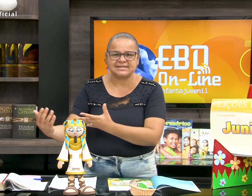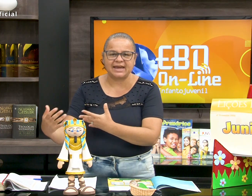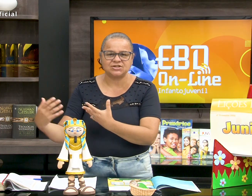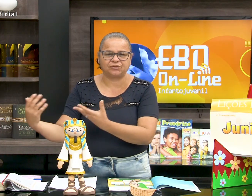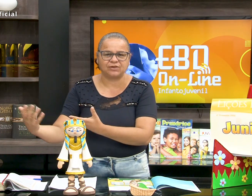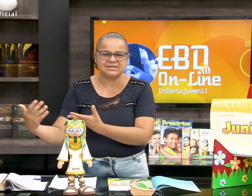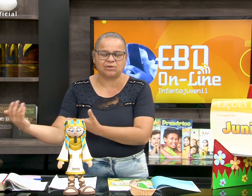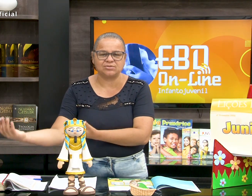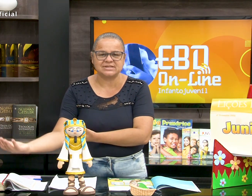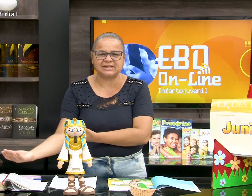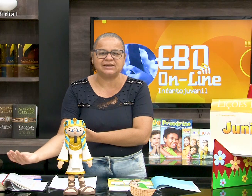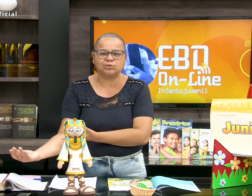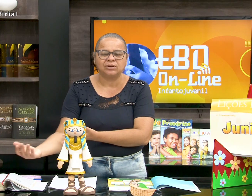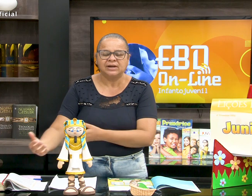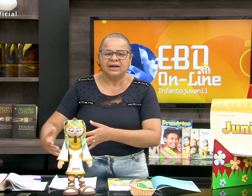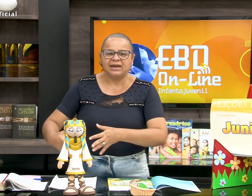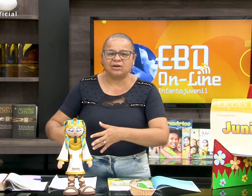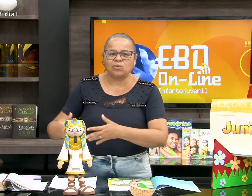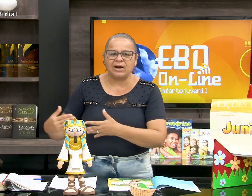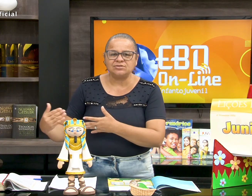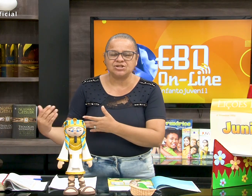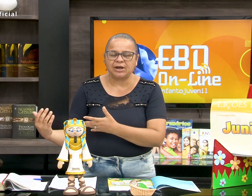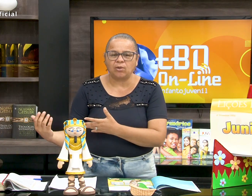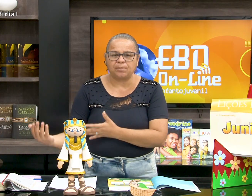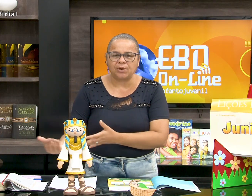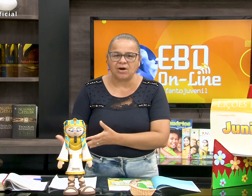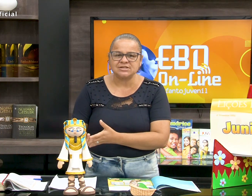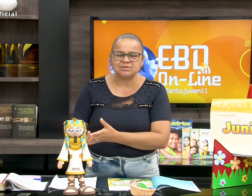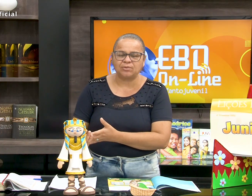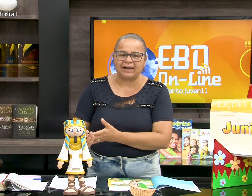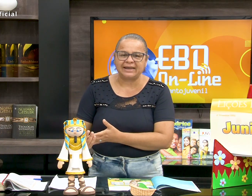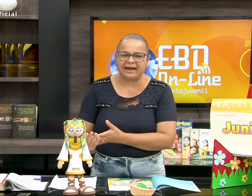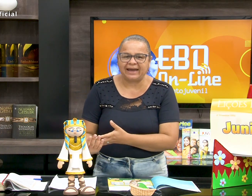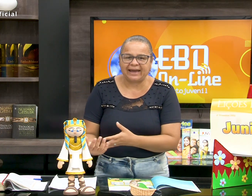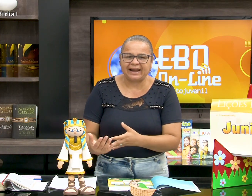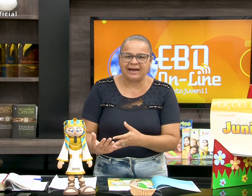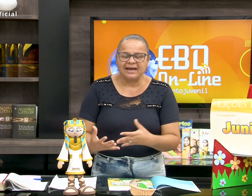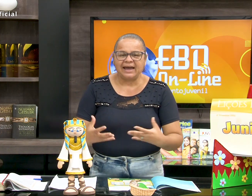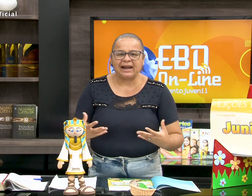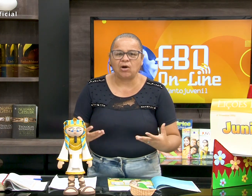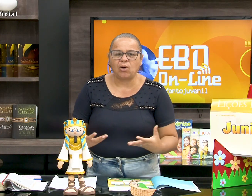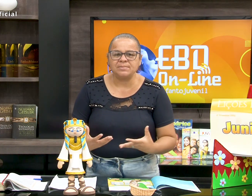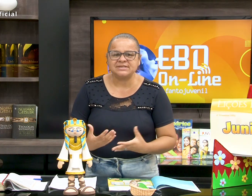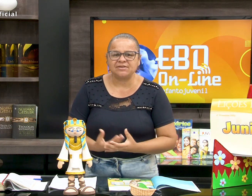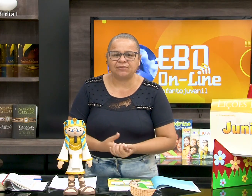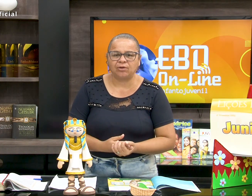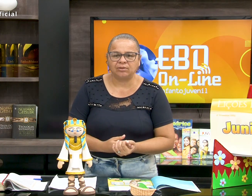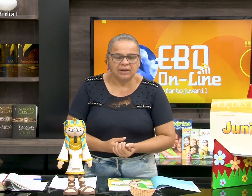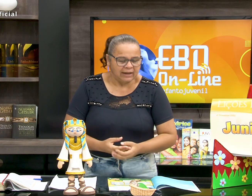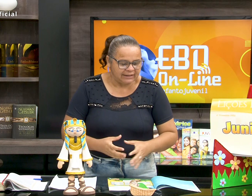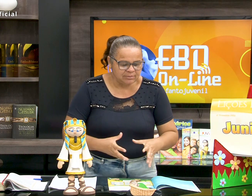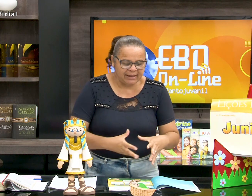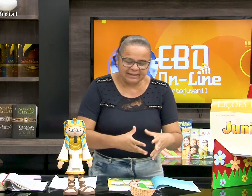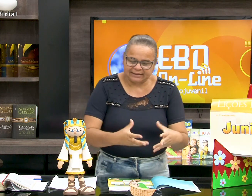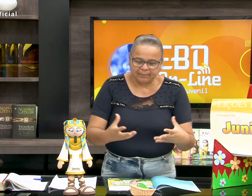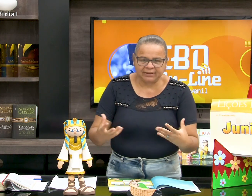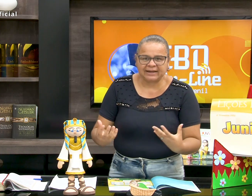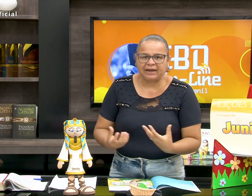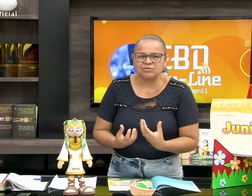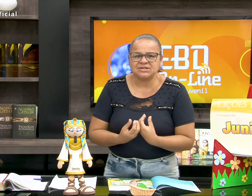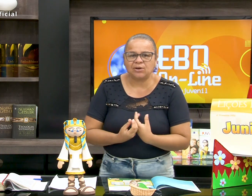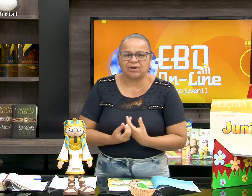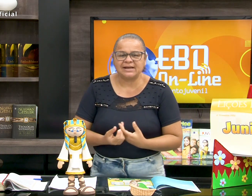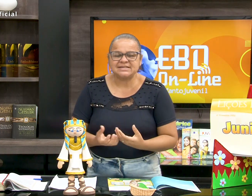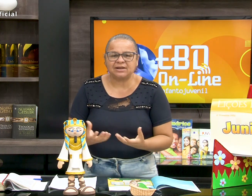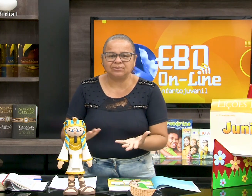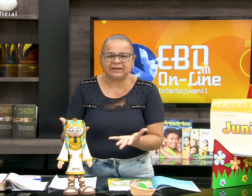aquele cesto foi se conduzindo, e quando chegou próximo ali a ela, ela observou e imediatamente